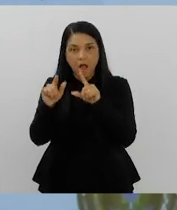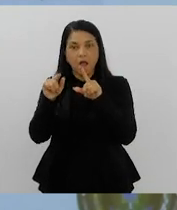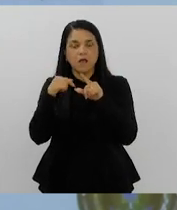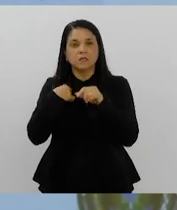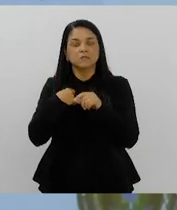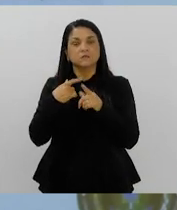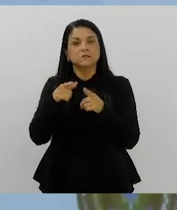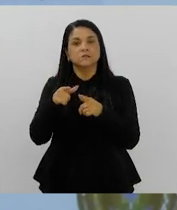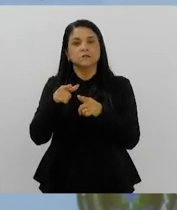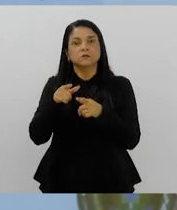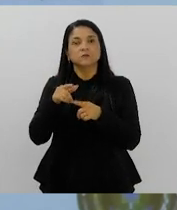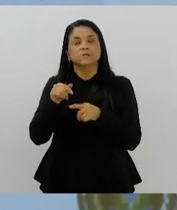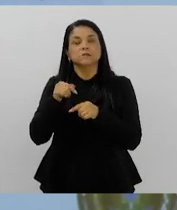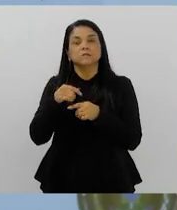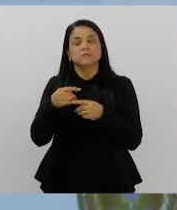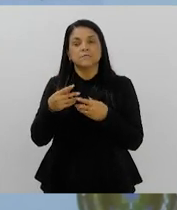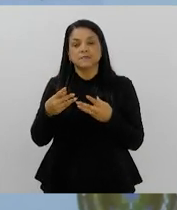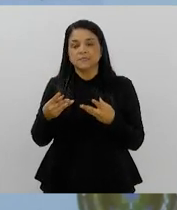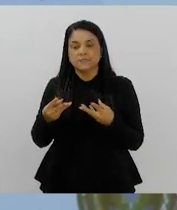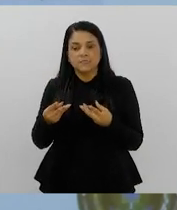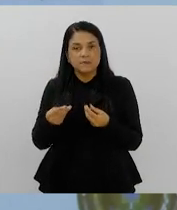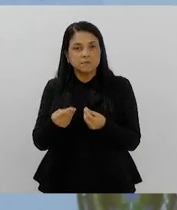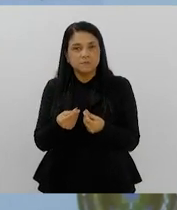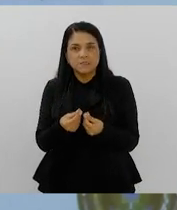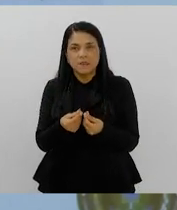chama dessensibilização.